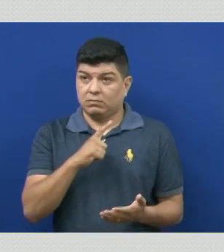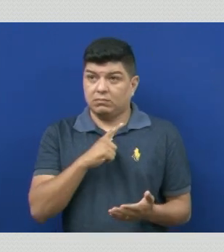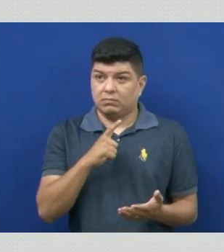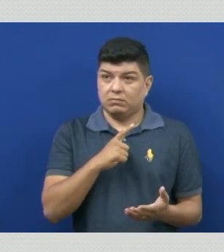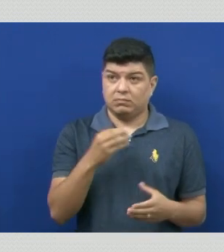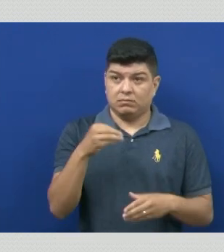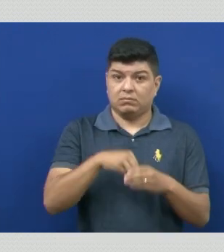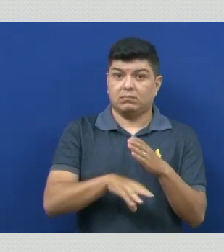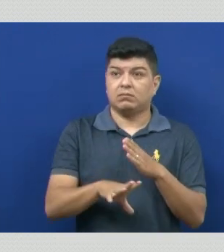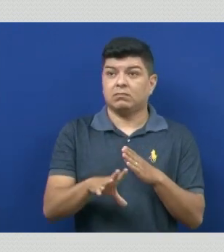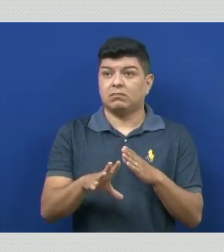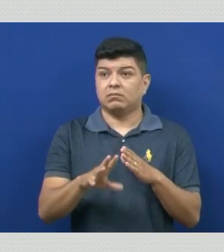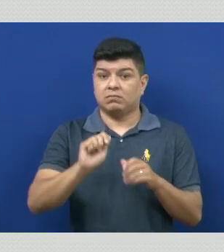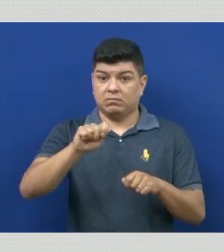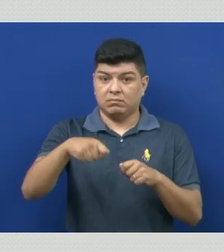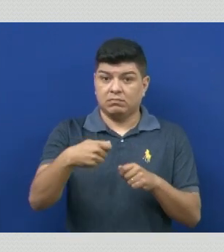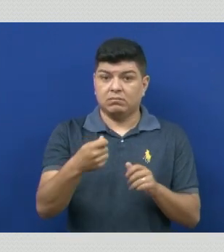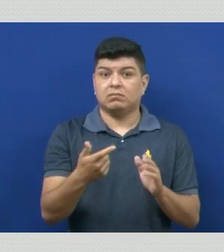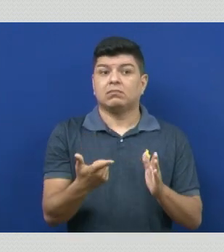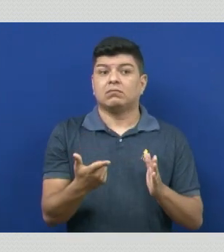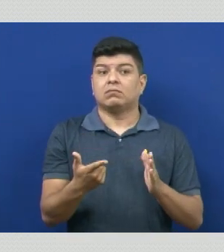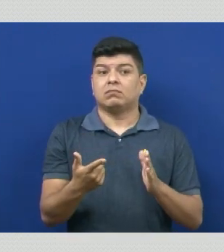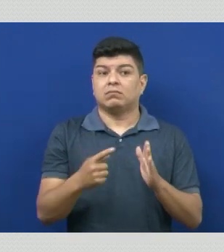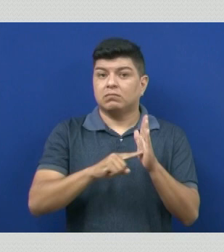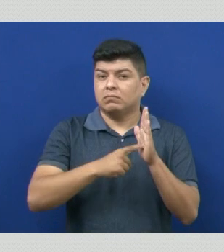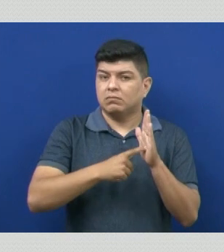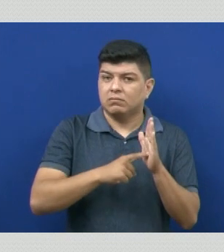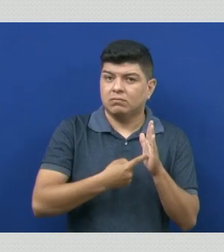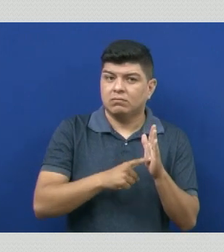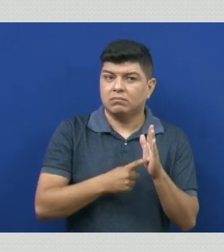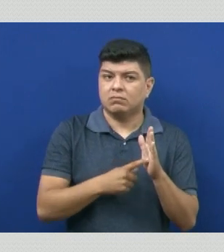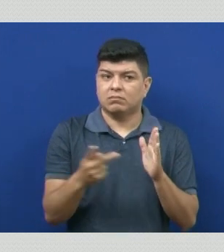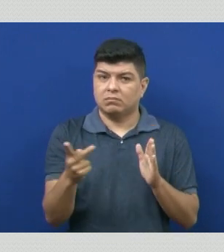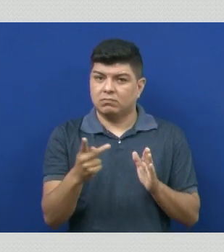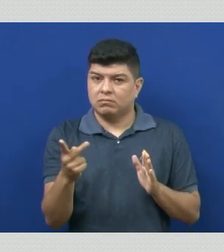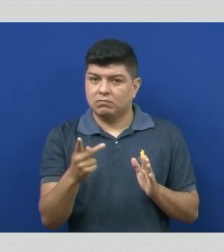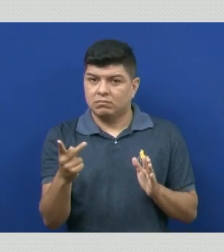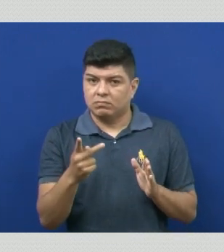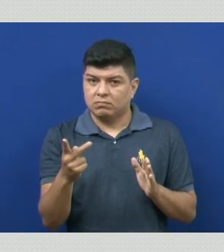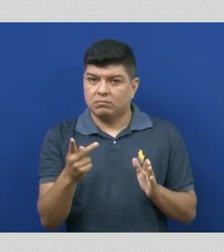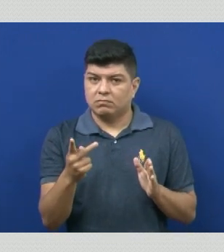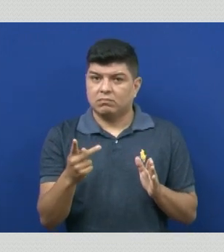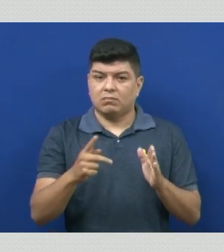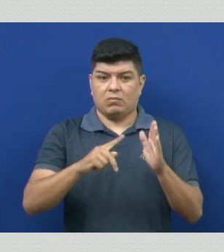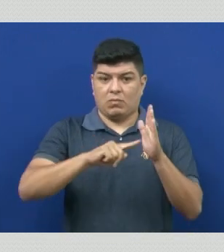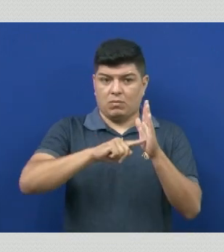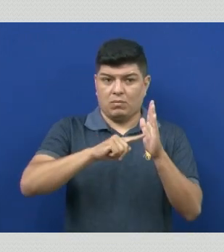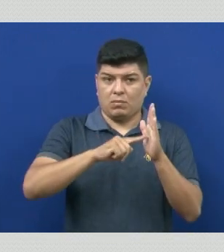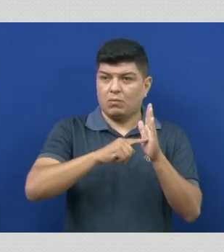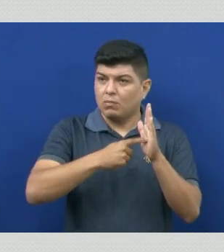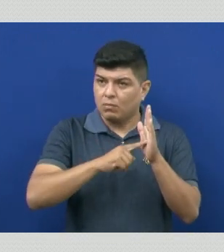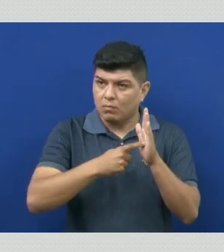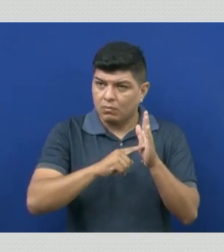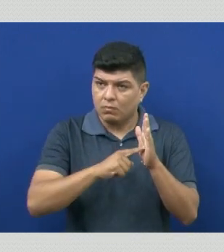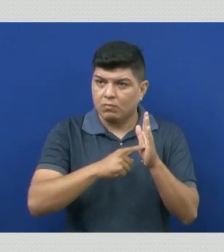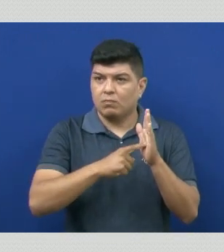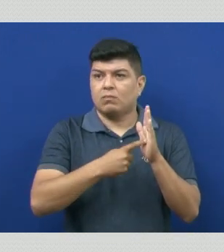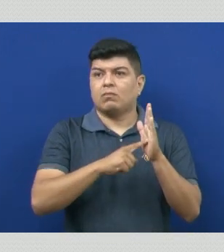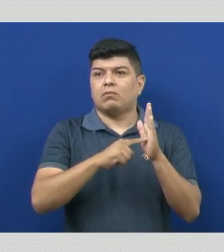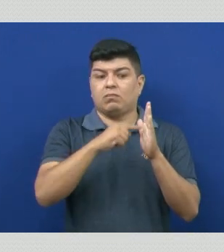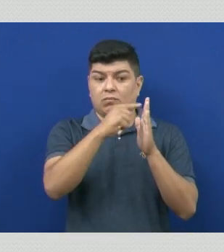atribuir sinais de pontuação. Então, nós temos 2 alternativas novamente, ponto de interrogação e